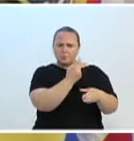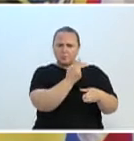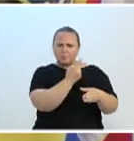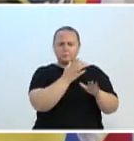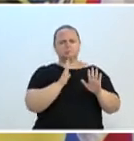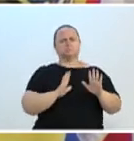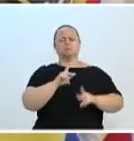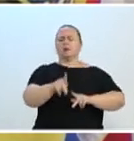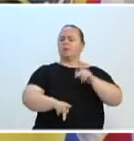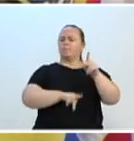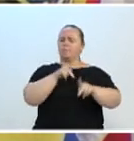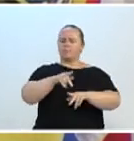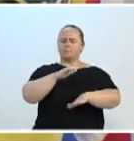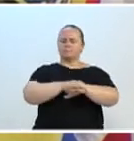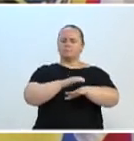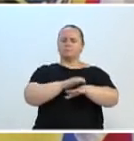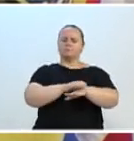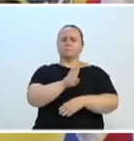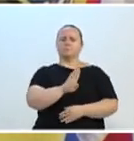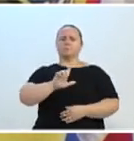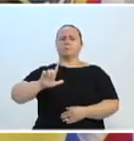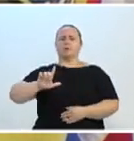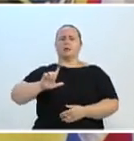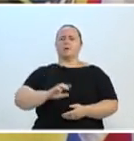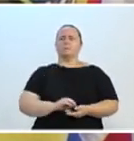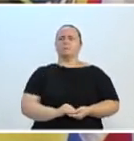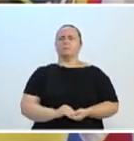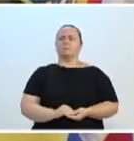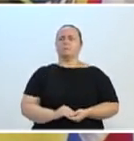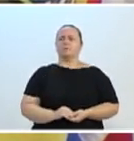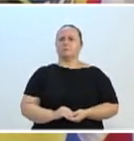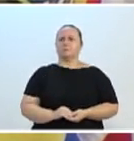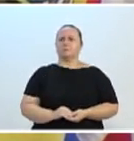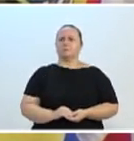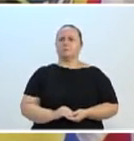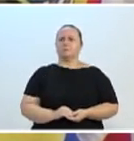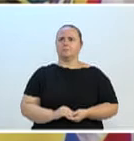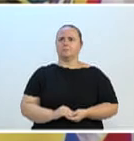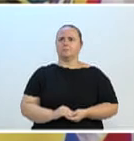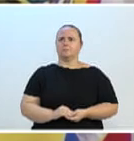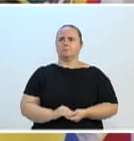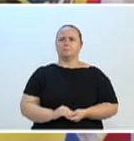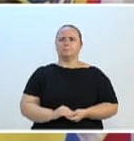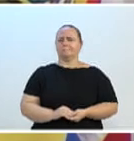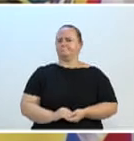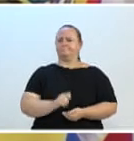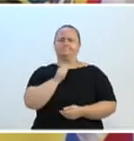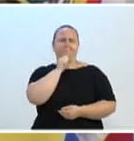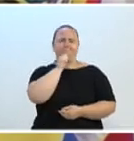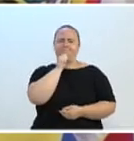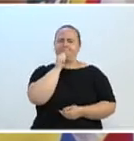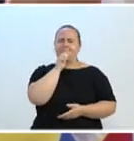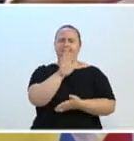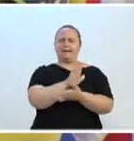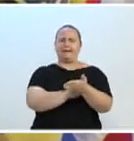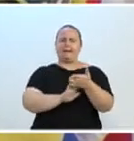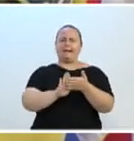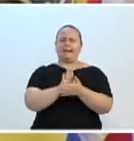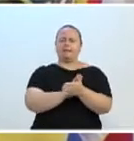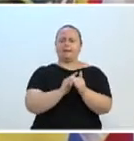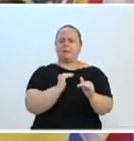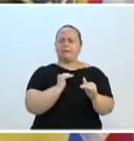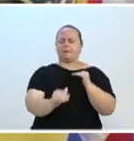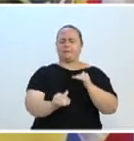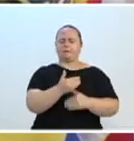povo blumenauense. Nenhum deles aqui quer ir contra o governo ou quer ir contra aos